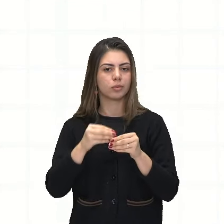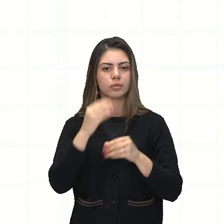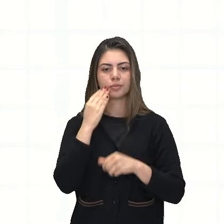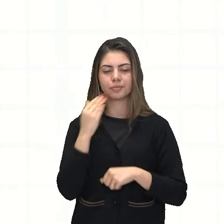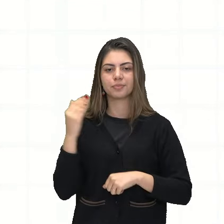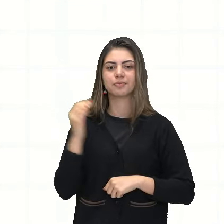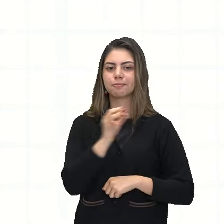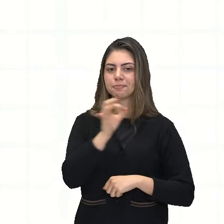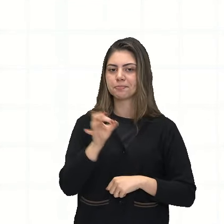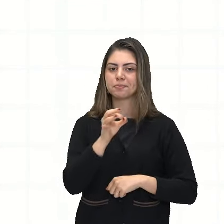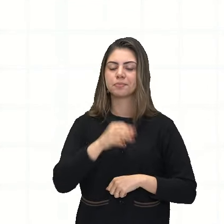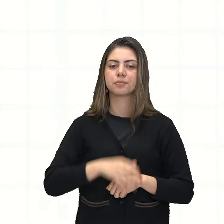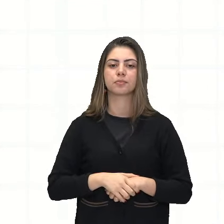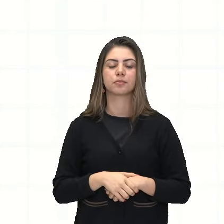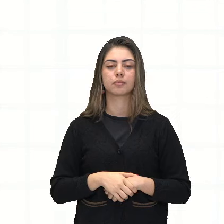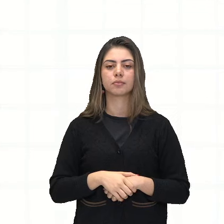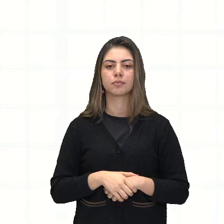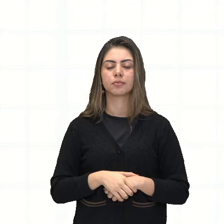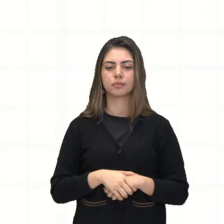conclusão.